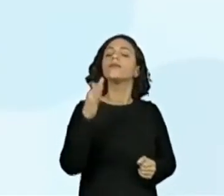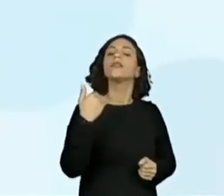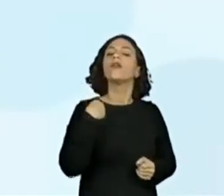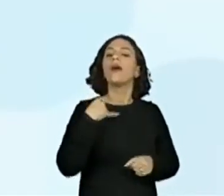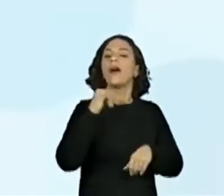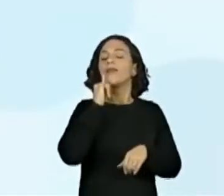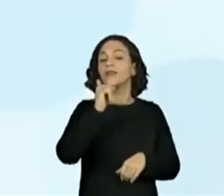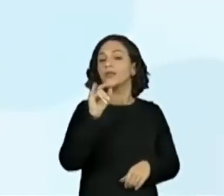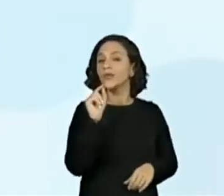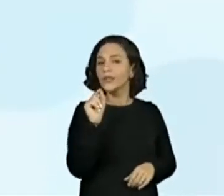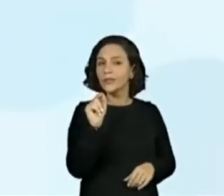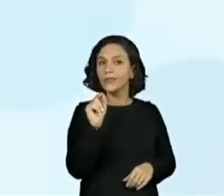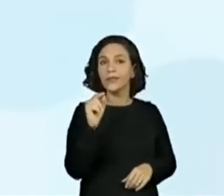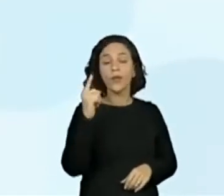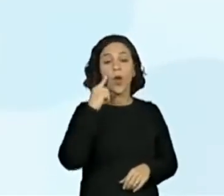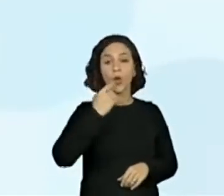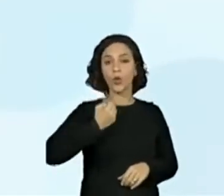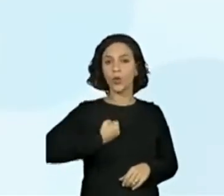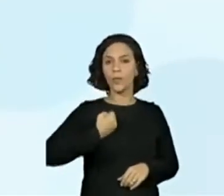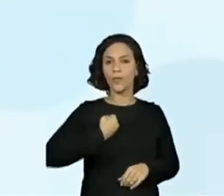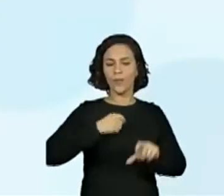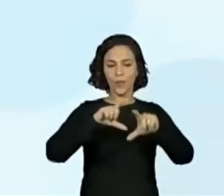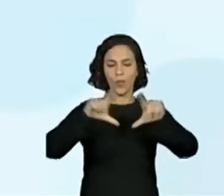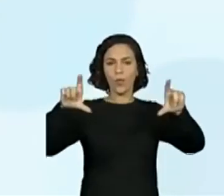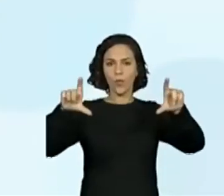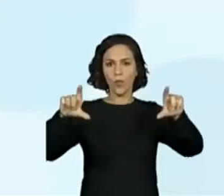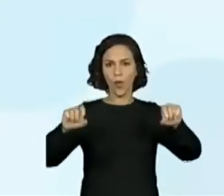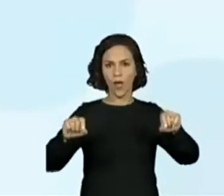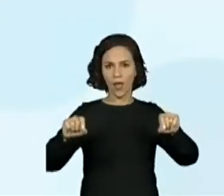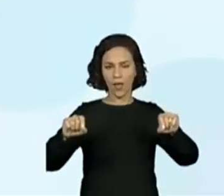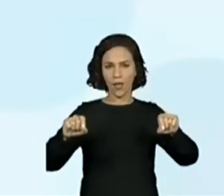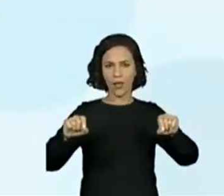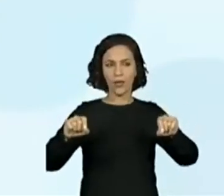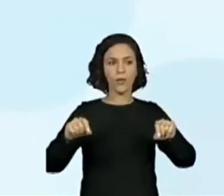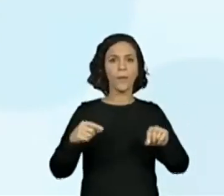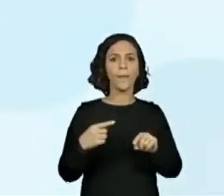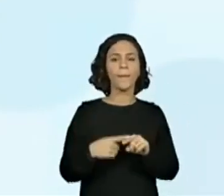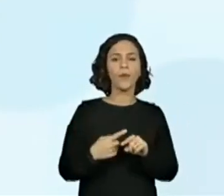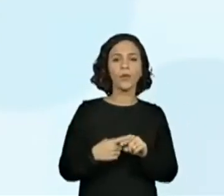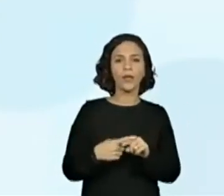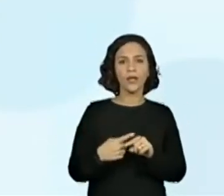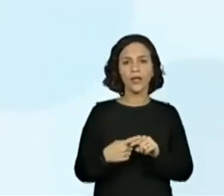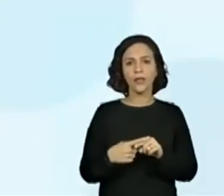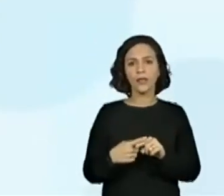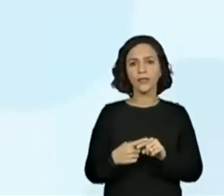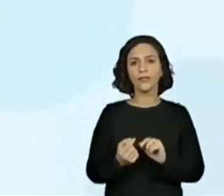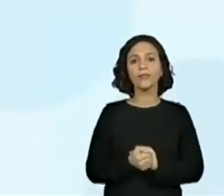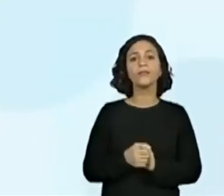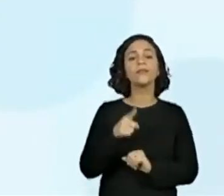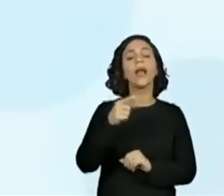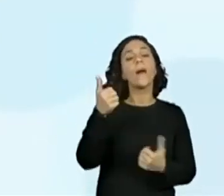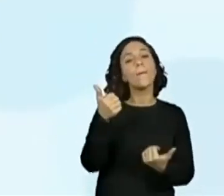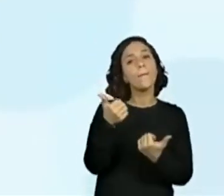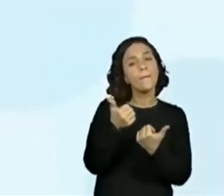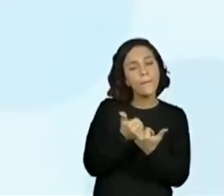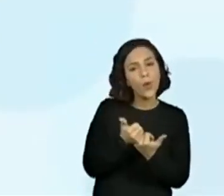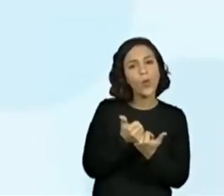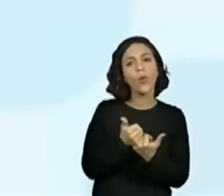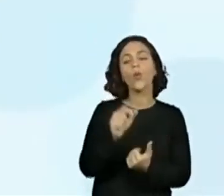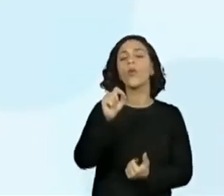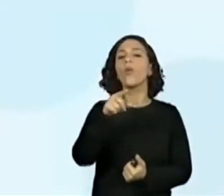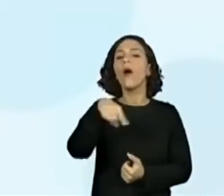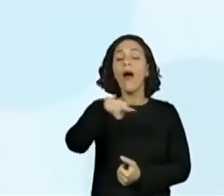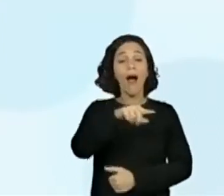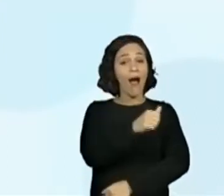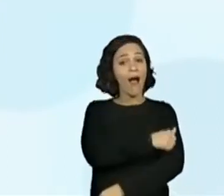de vocês para o quadro numérico. Porque o quadro numérico, ele também nos ajuda, ele serve ali como um apoio para que os